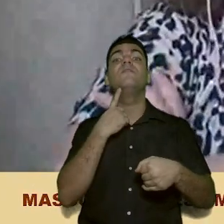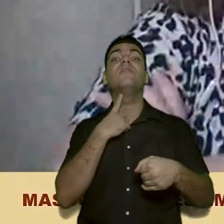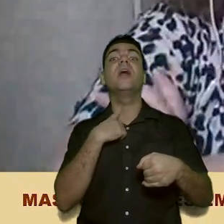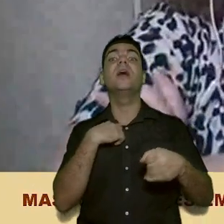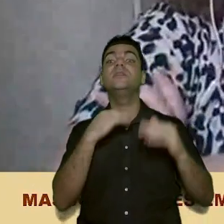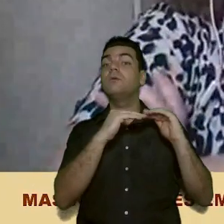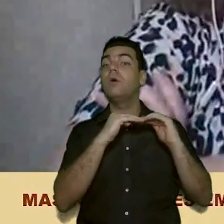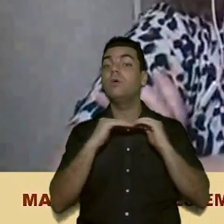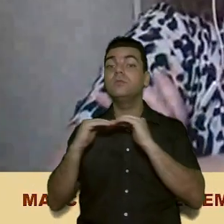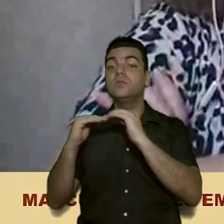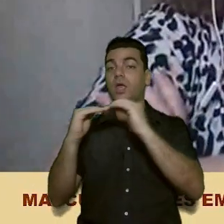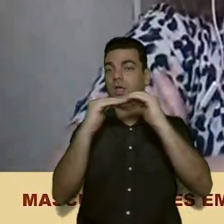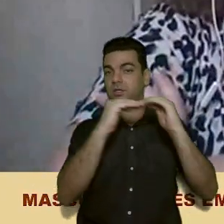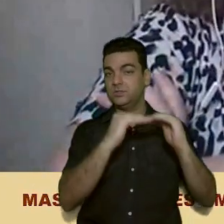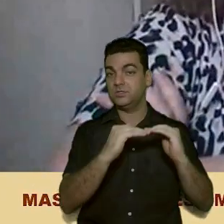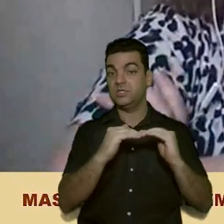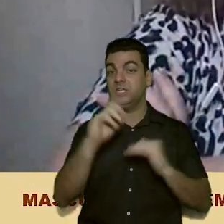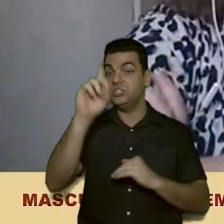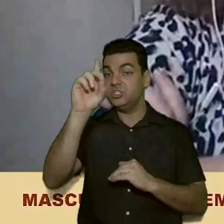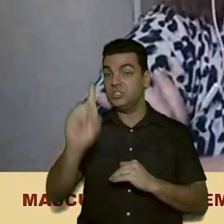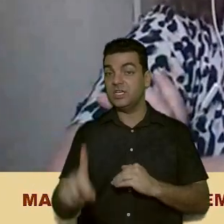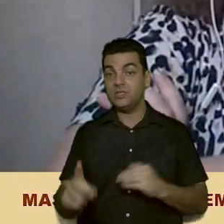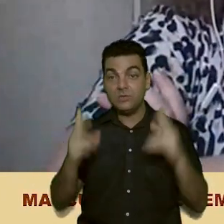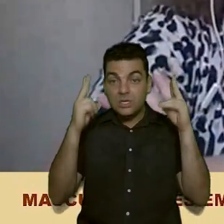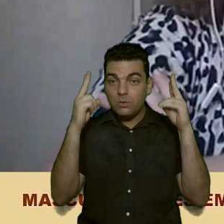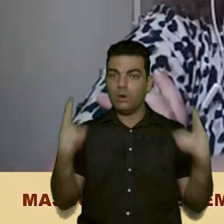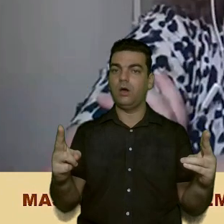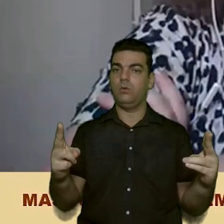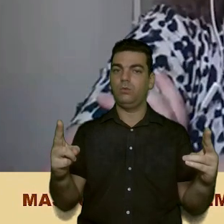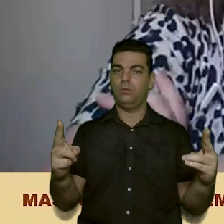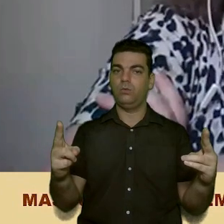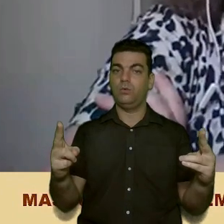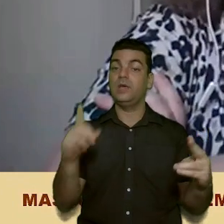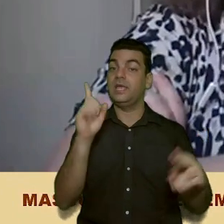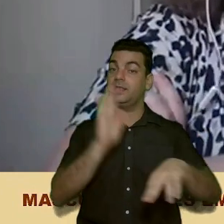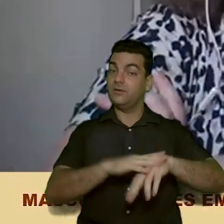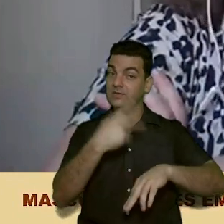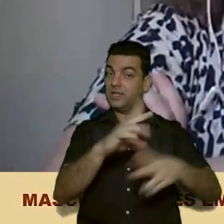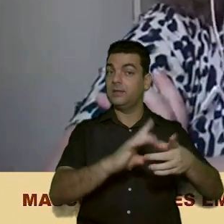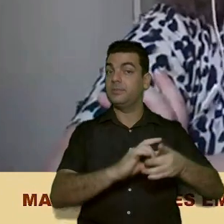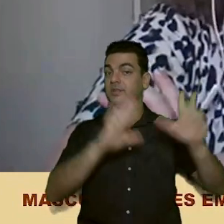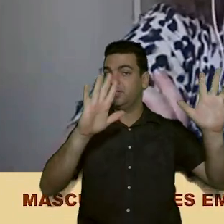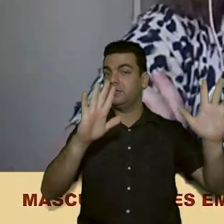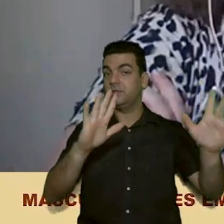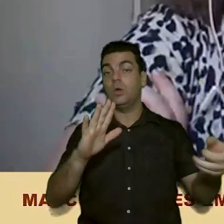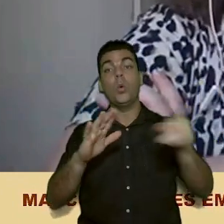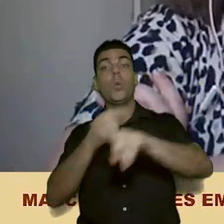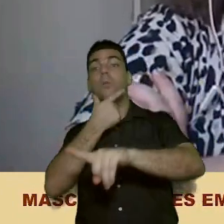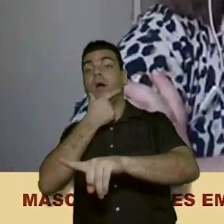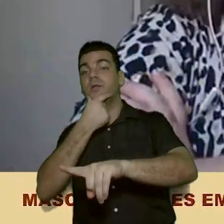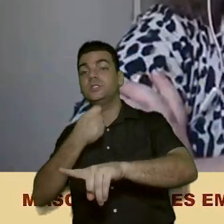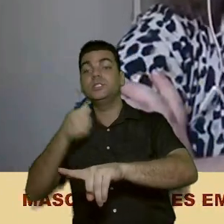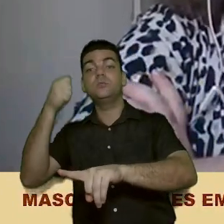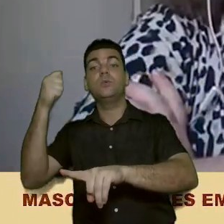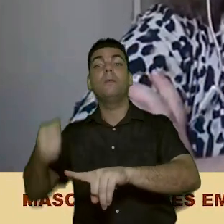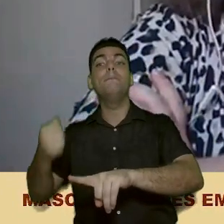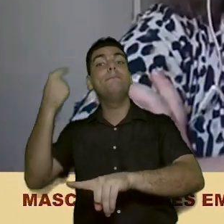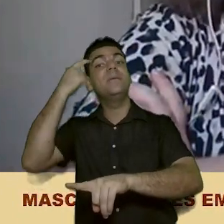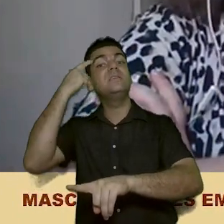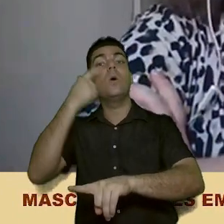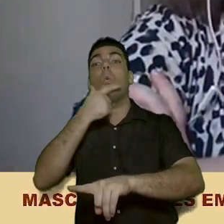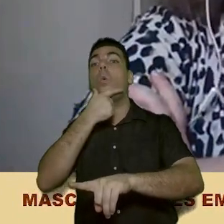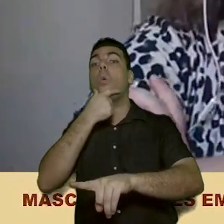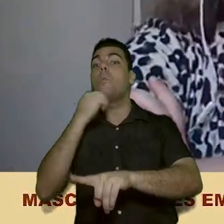né, criar uma criança feminista, uma criança que quer igualdade, uma criança que quer ter o direito de existir no mundo com